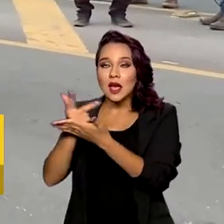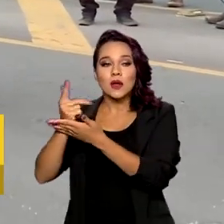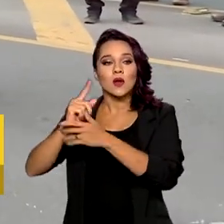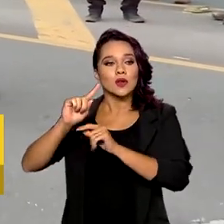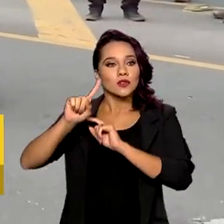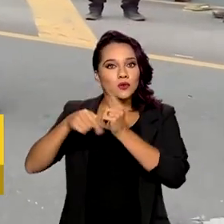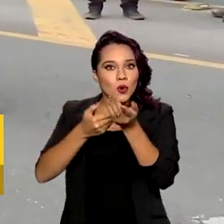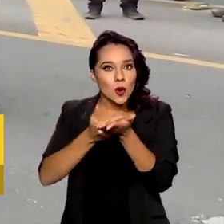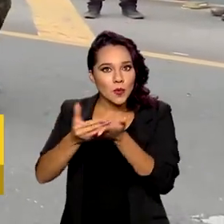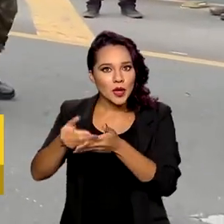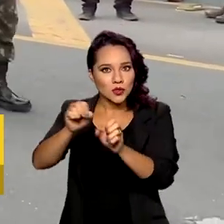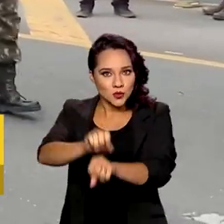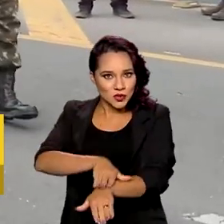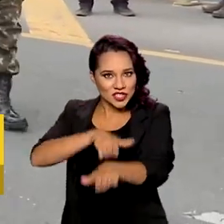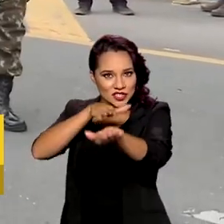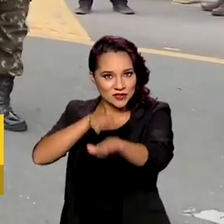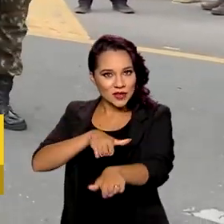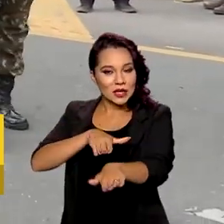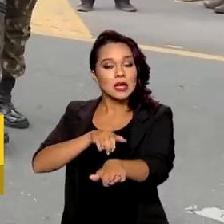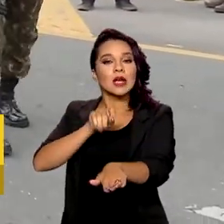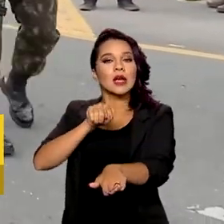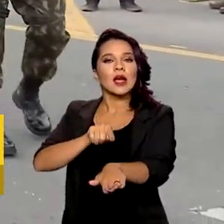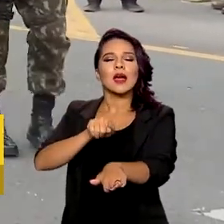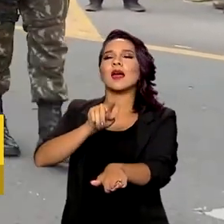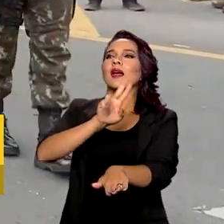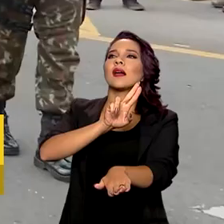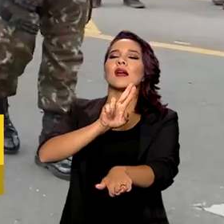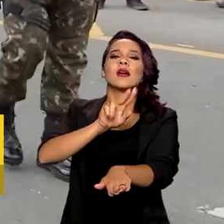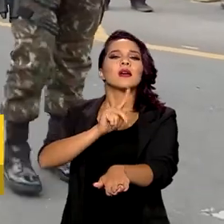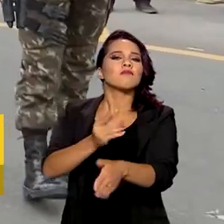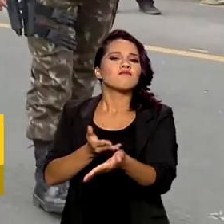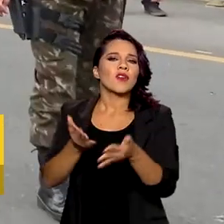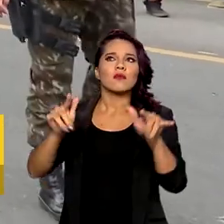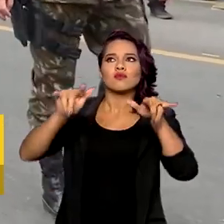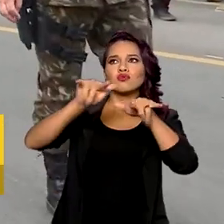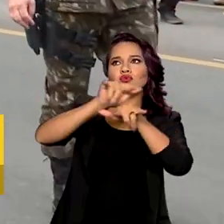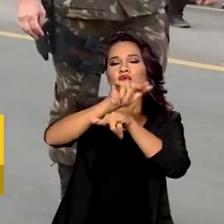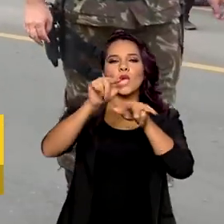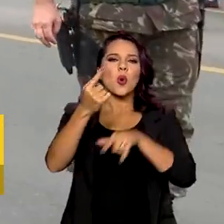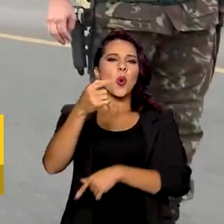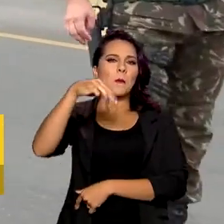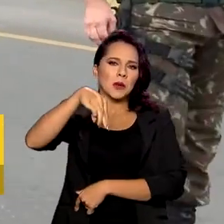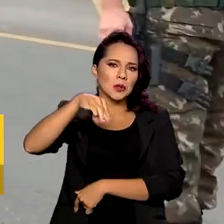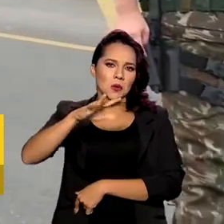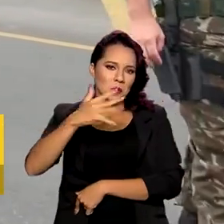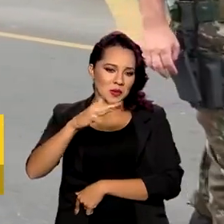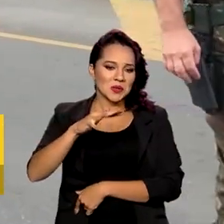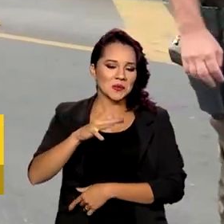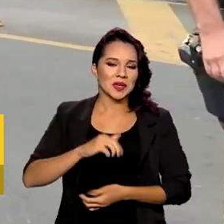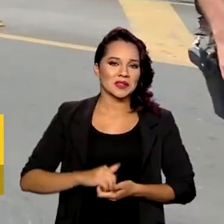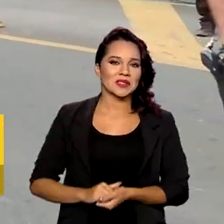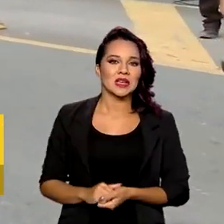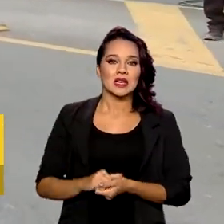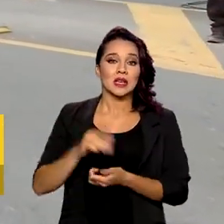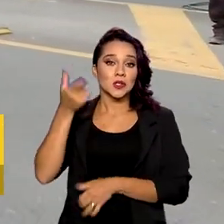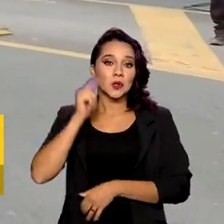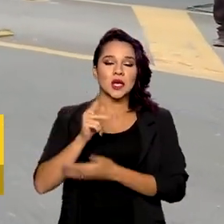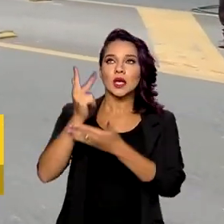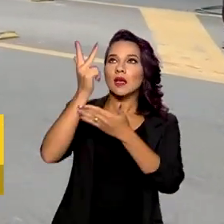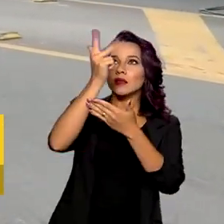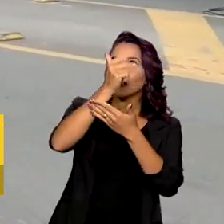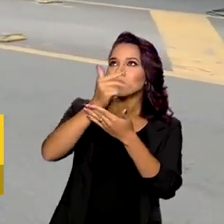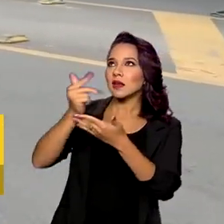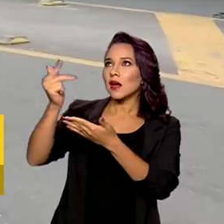no início do desfile, né, é uma passagem que eles realizam, né, em torno de um minuto, mais ou menos, que fazem